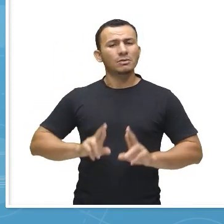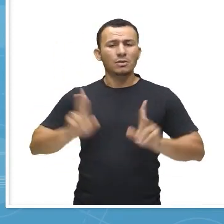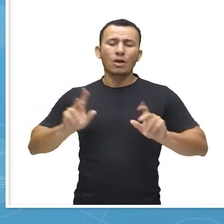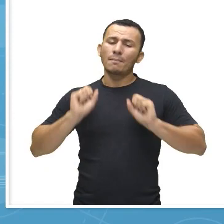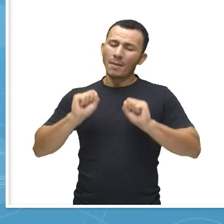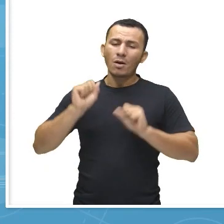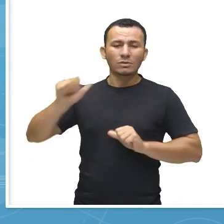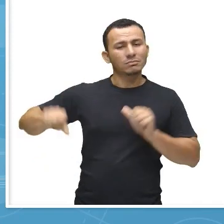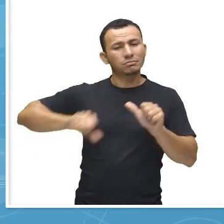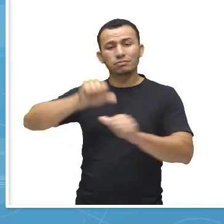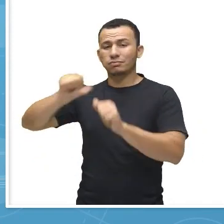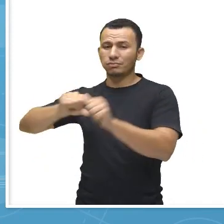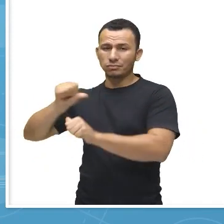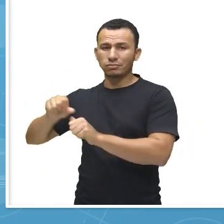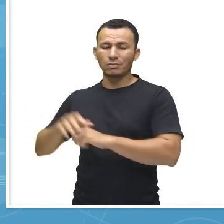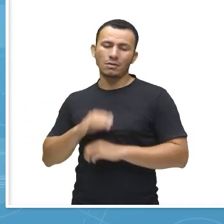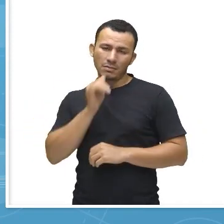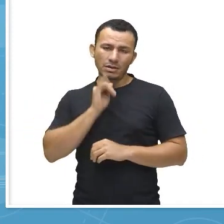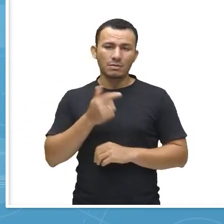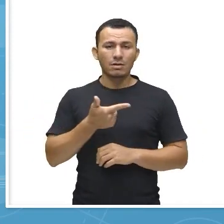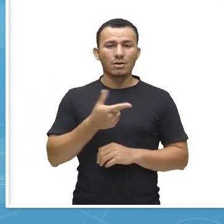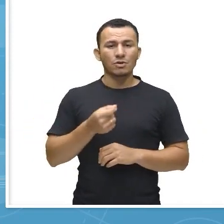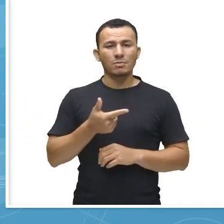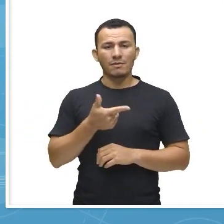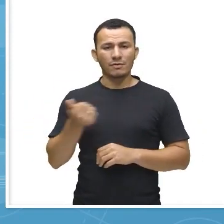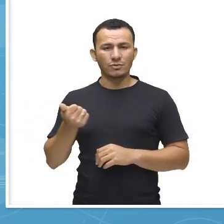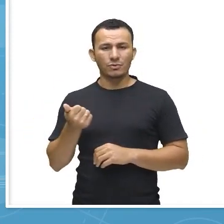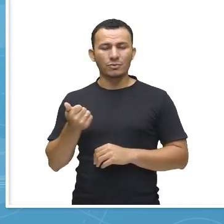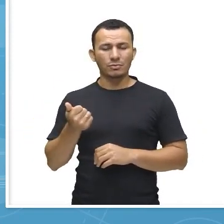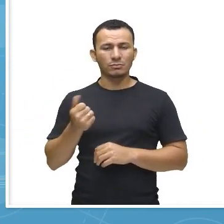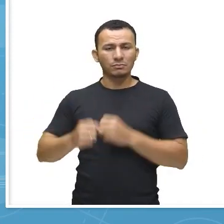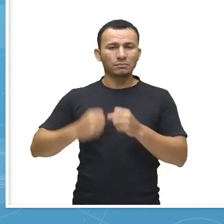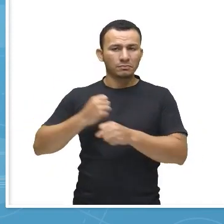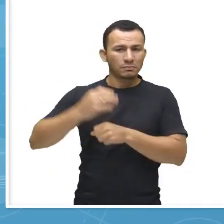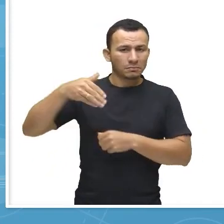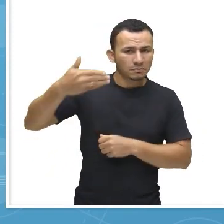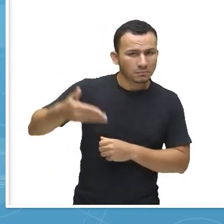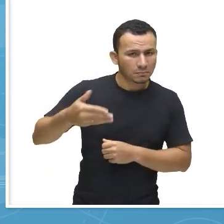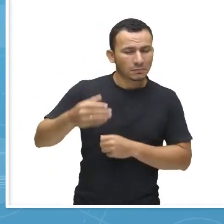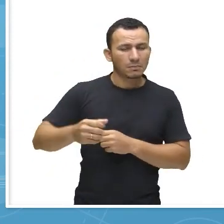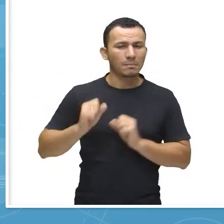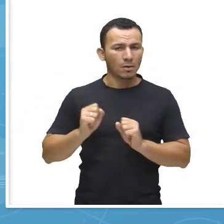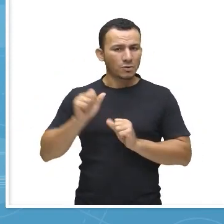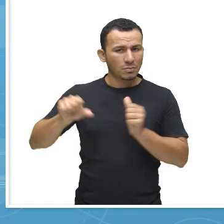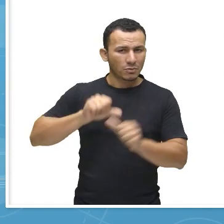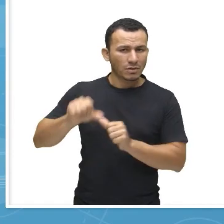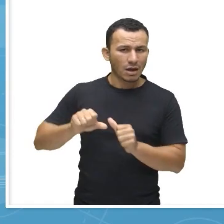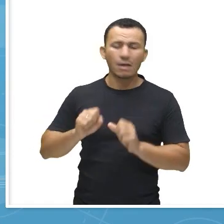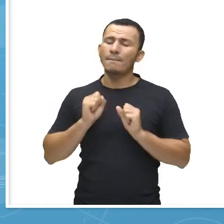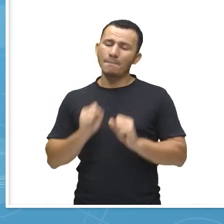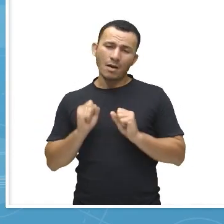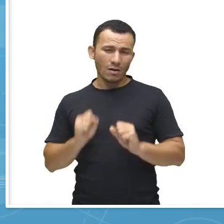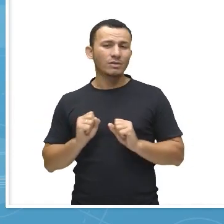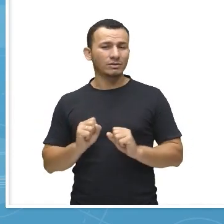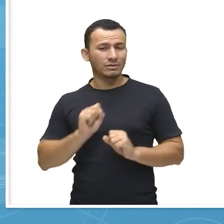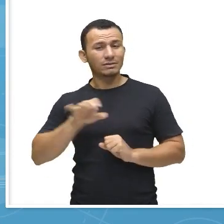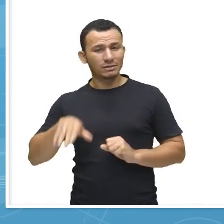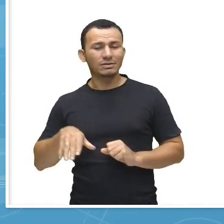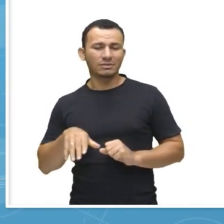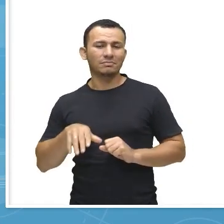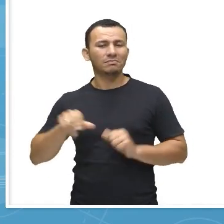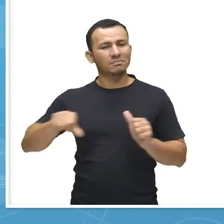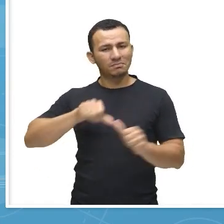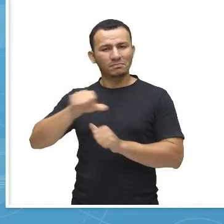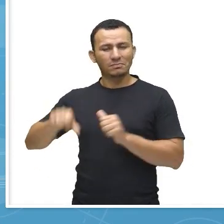anos. Ah, professor, em 2021 estamos, então daqui em 2030 mudou? Pouquíssima coisa, mas mudou. Mas nós veremos ainda mais